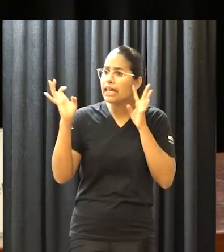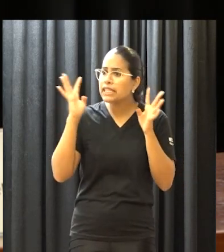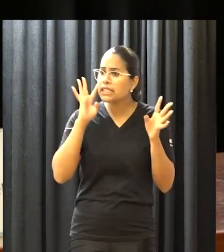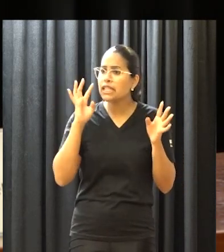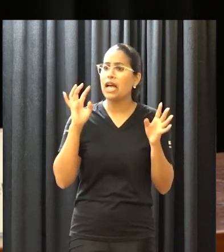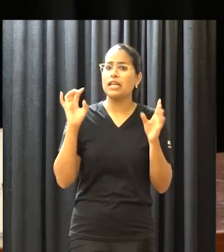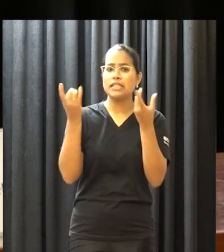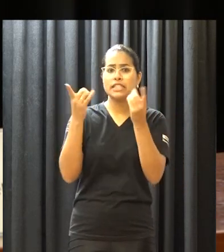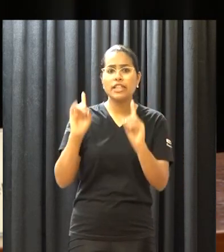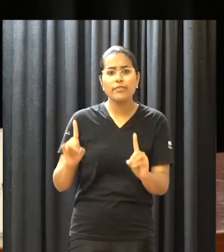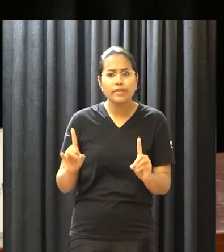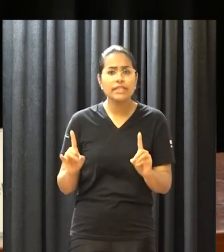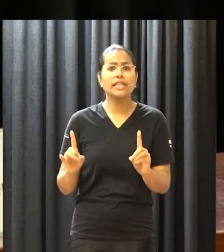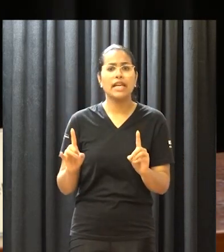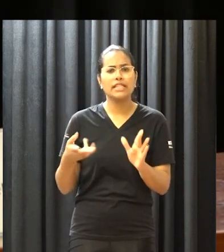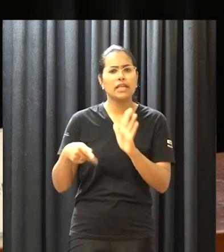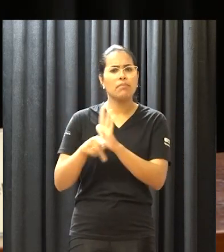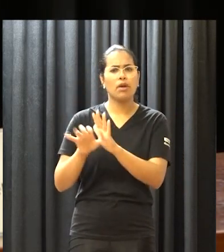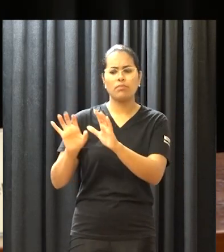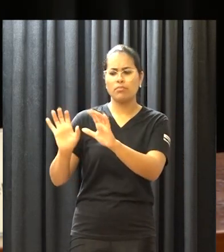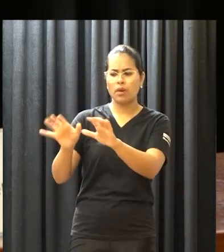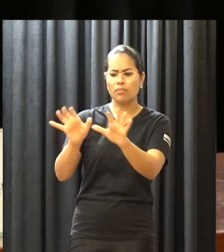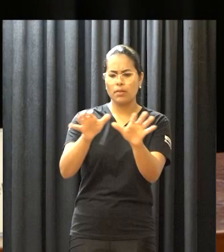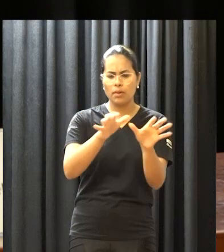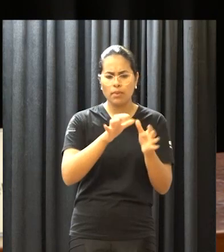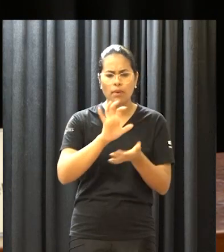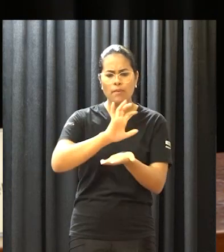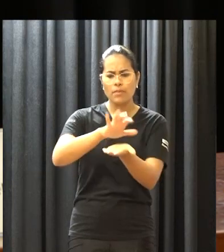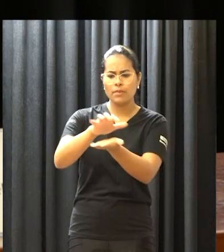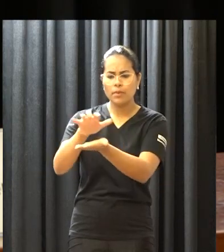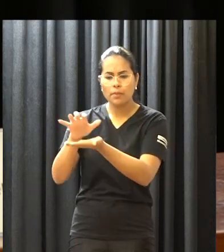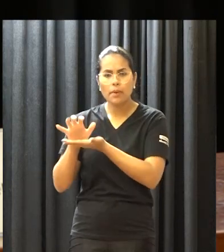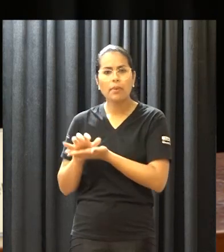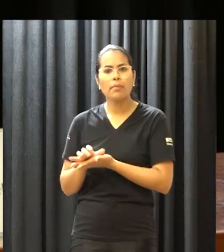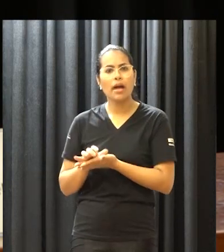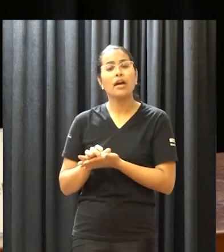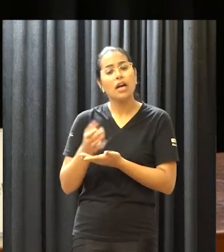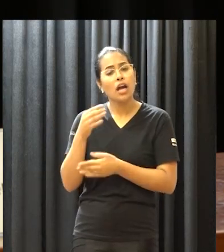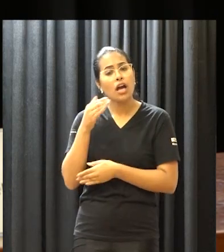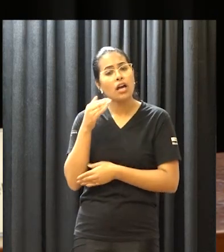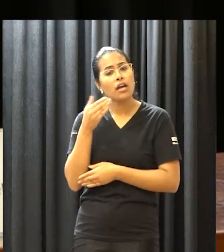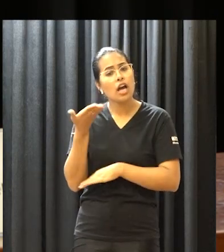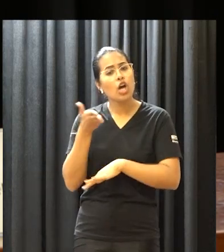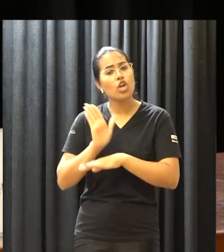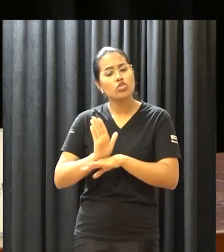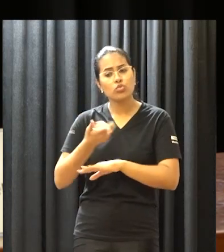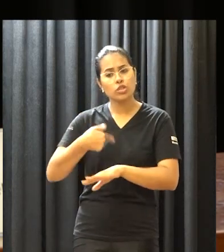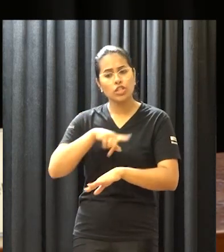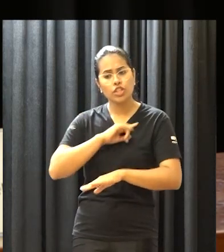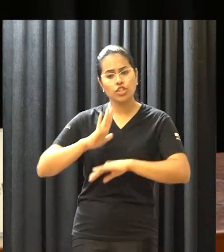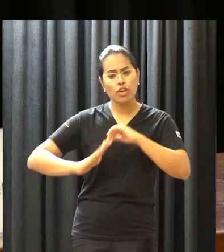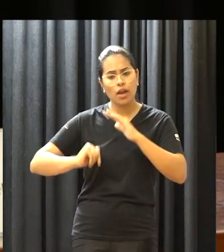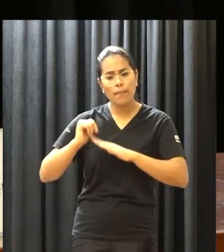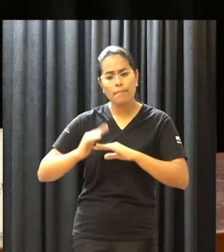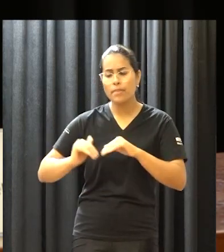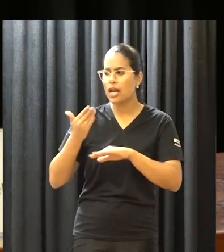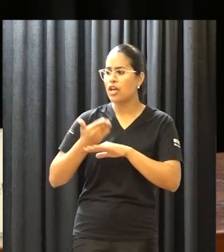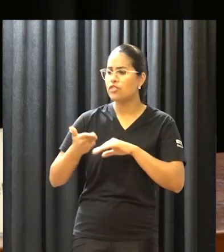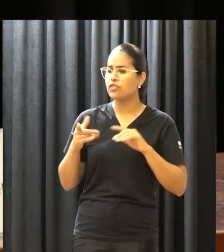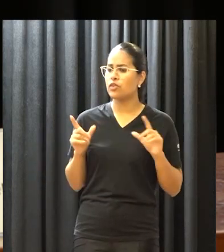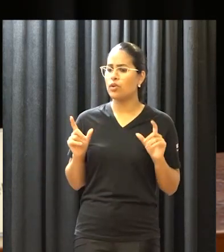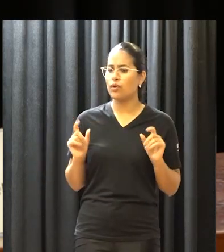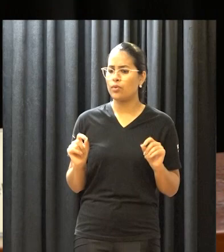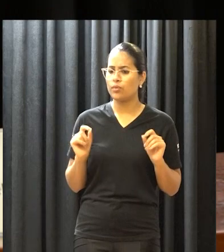questão interseccional, o quanto que isso ajuda eu a ter uma prática que... é